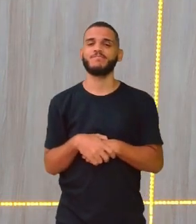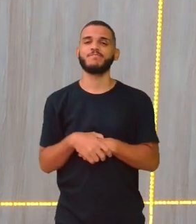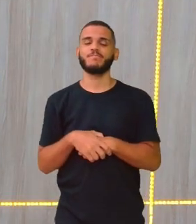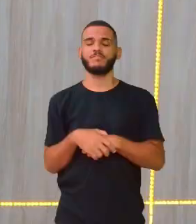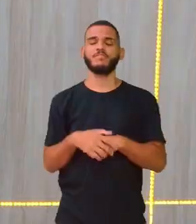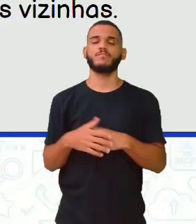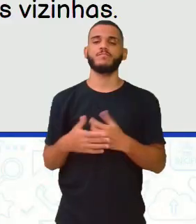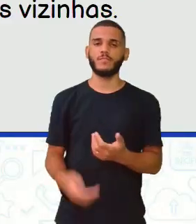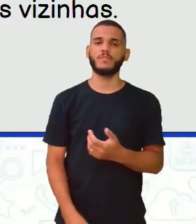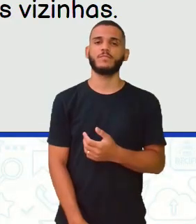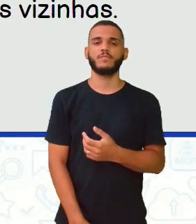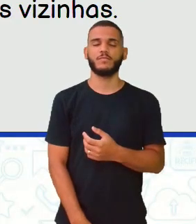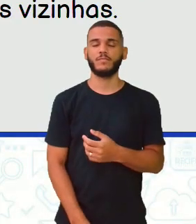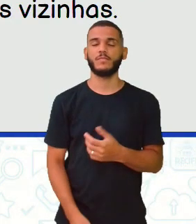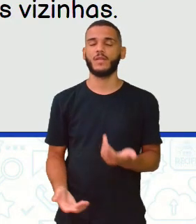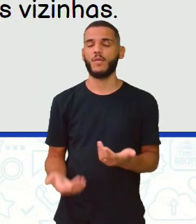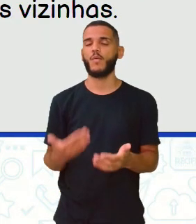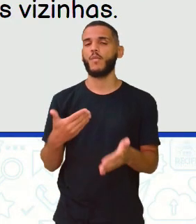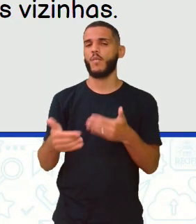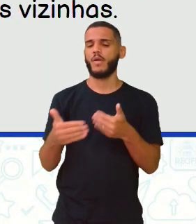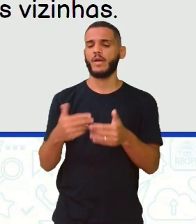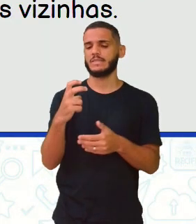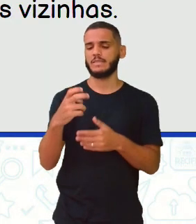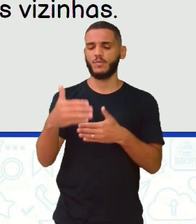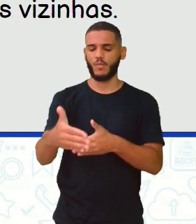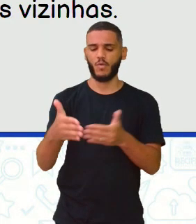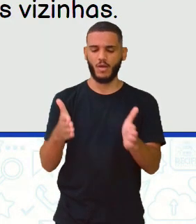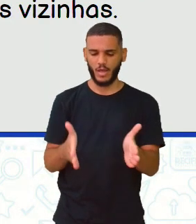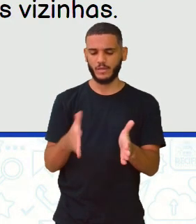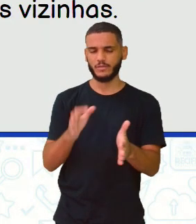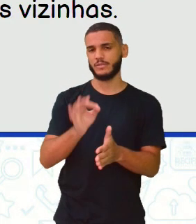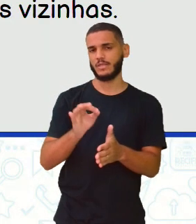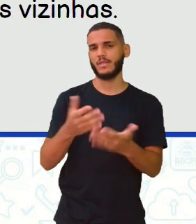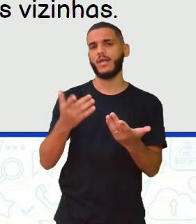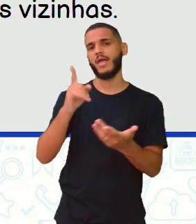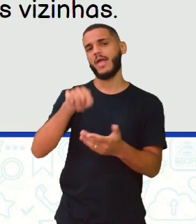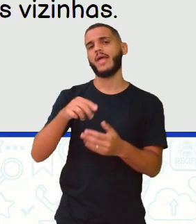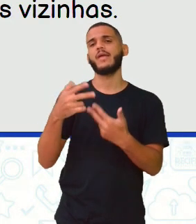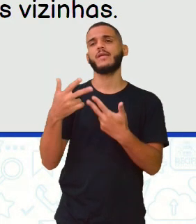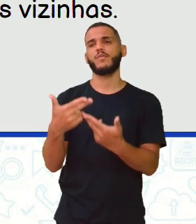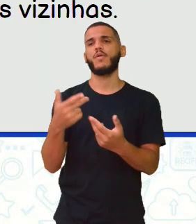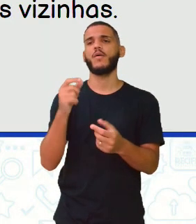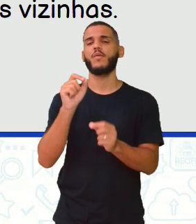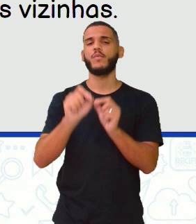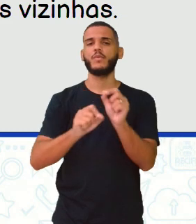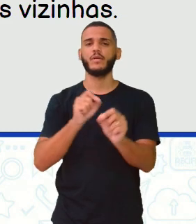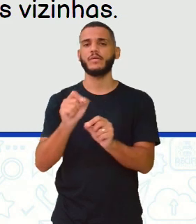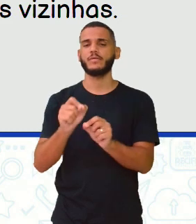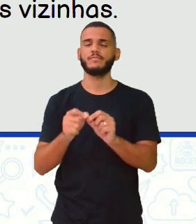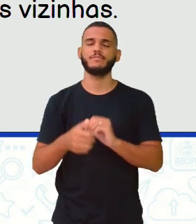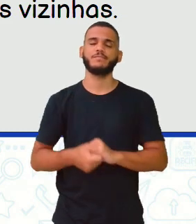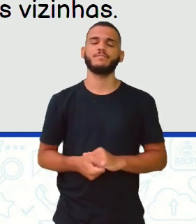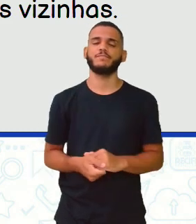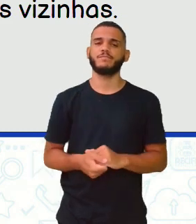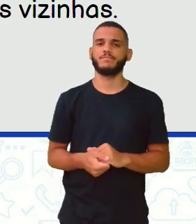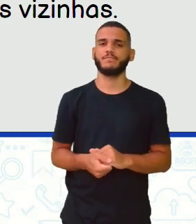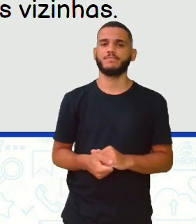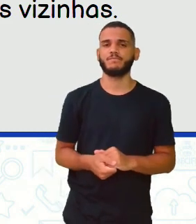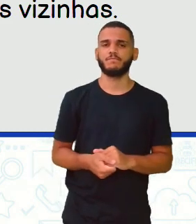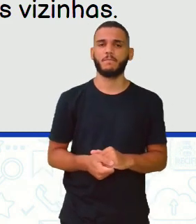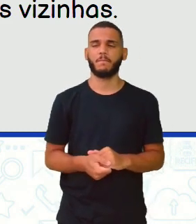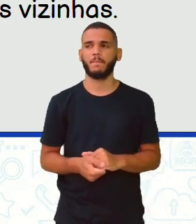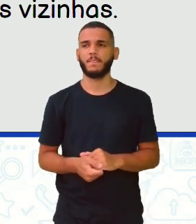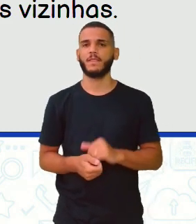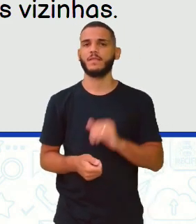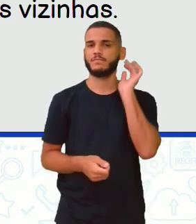Em quaisquer 5 caixas consecutivas fosse sempre o mesmo, né?